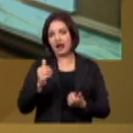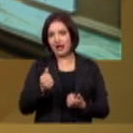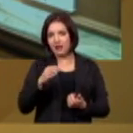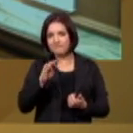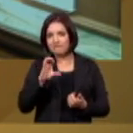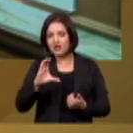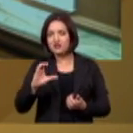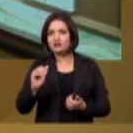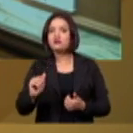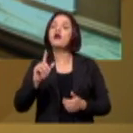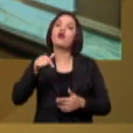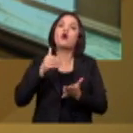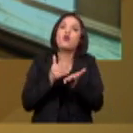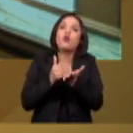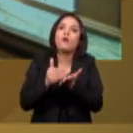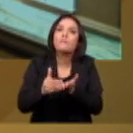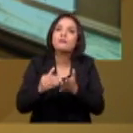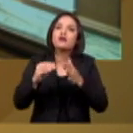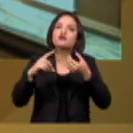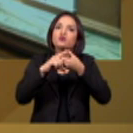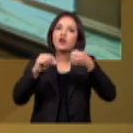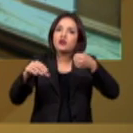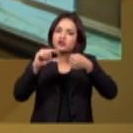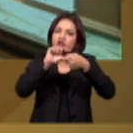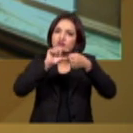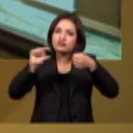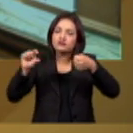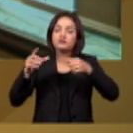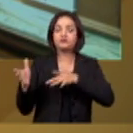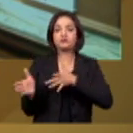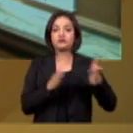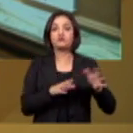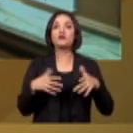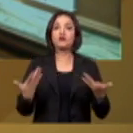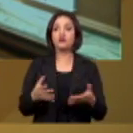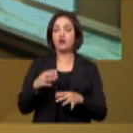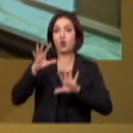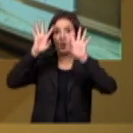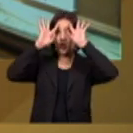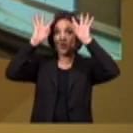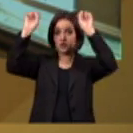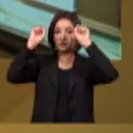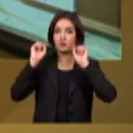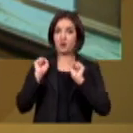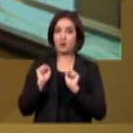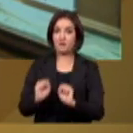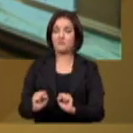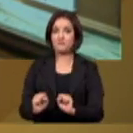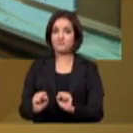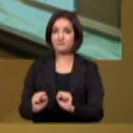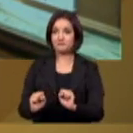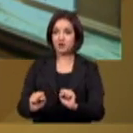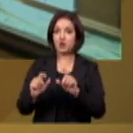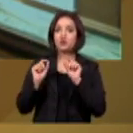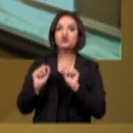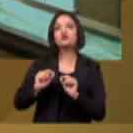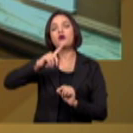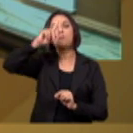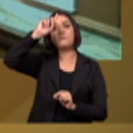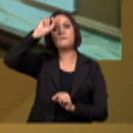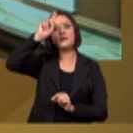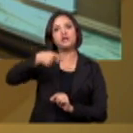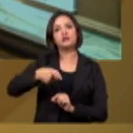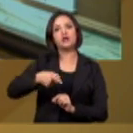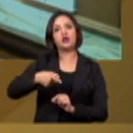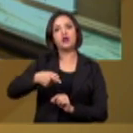anterior poderão tribunal sempre juntos das medidas previstas no artigo 161 desta lei de